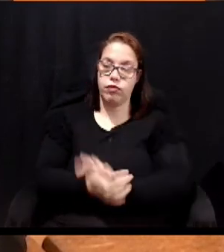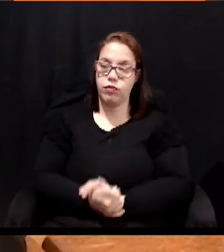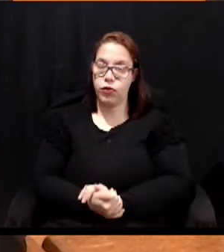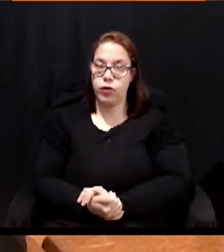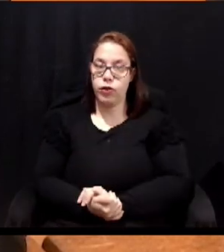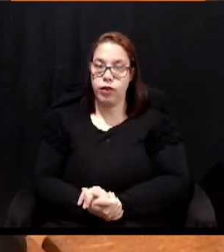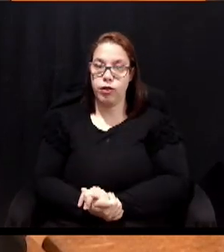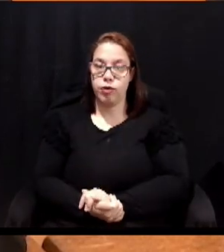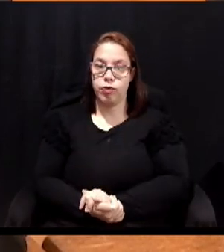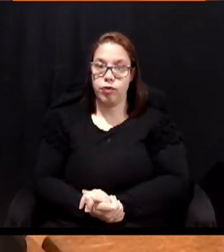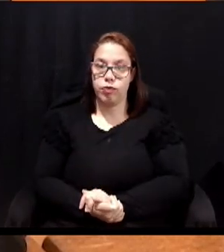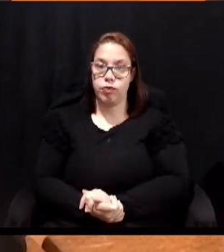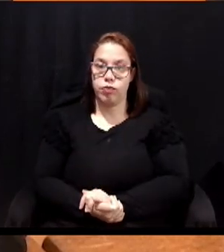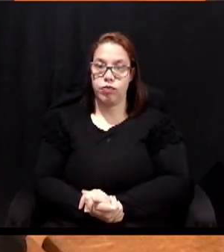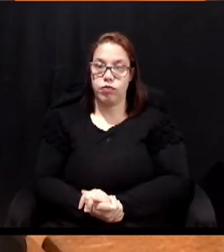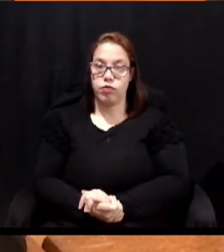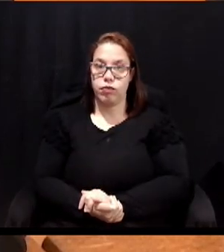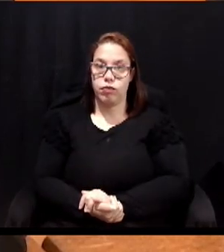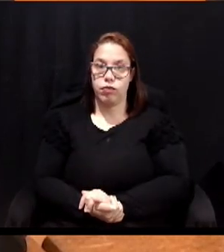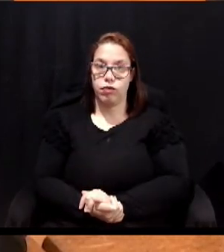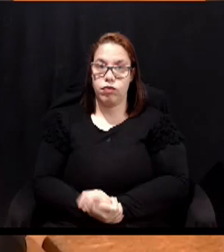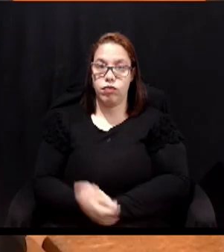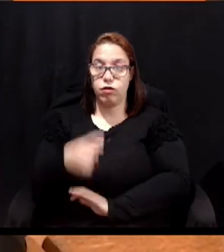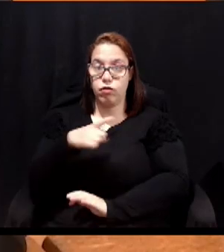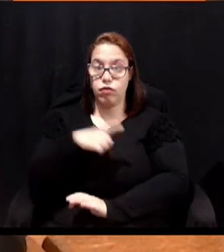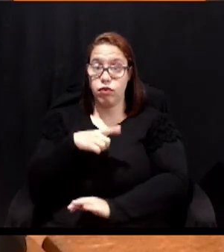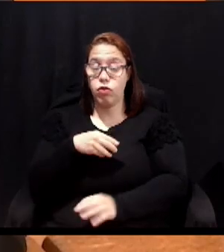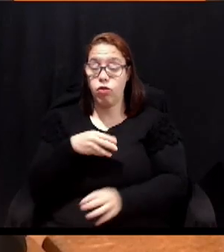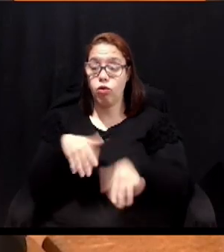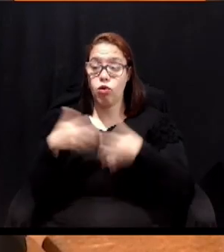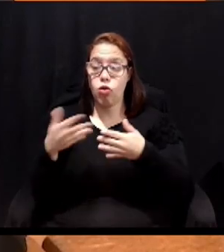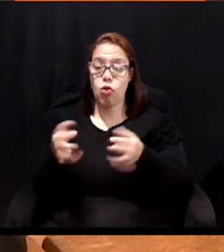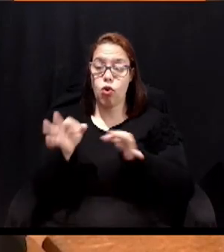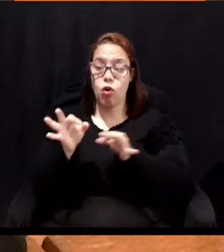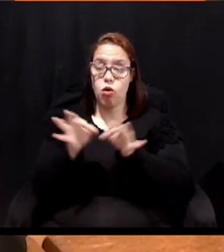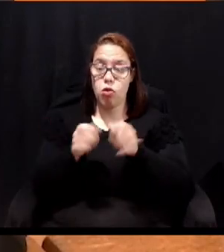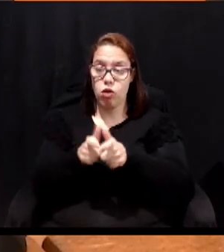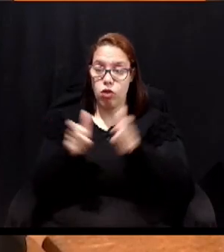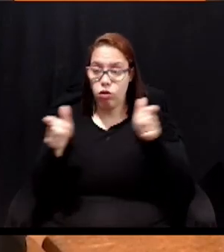Nós temos uma concessionária. Qual é o plano dela? Aumentar